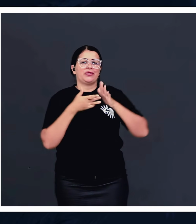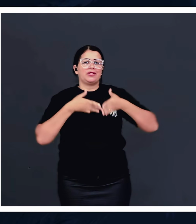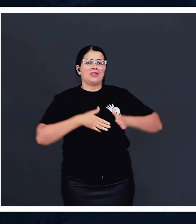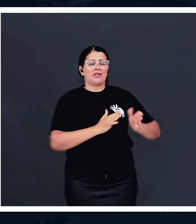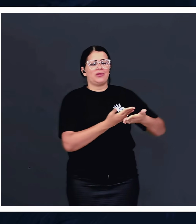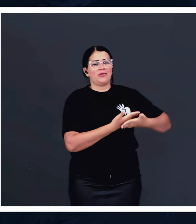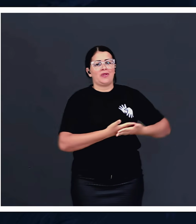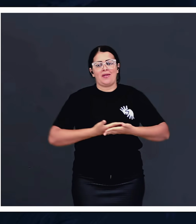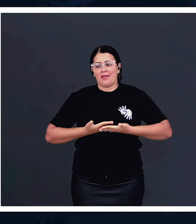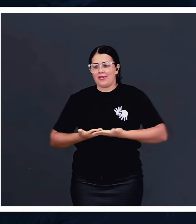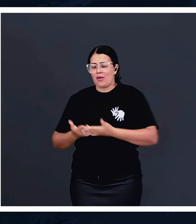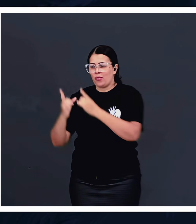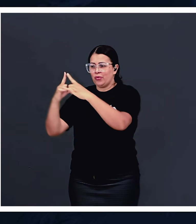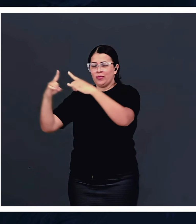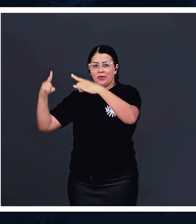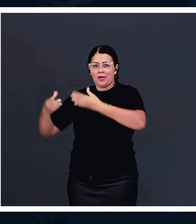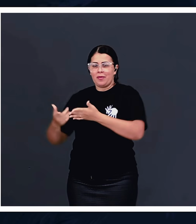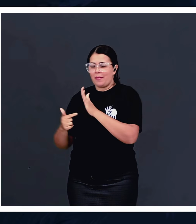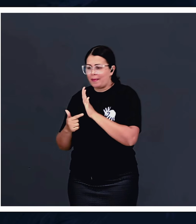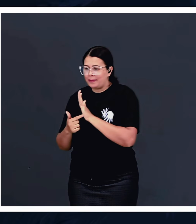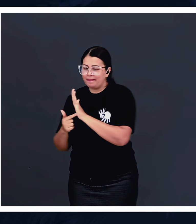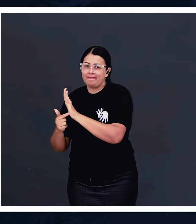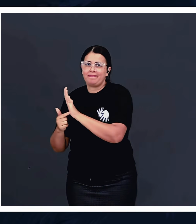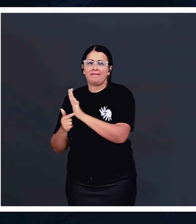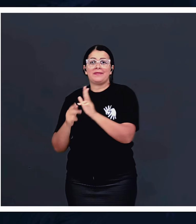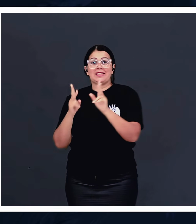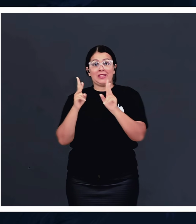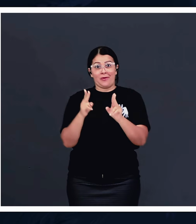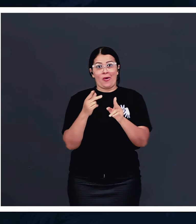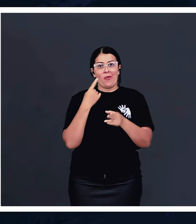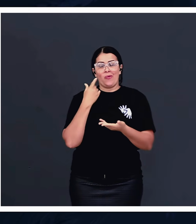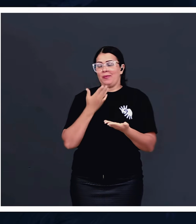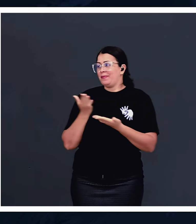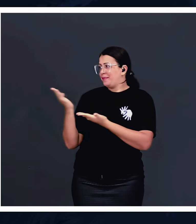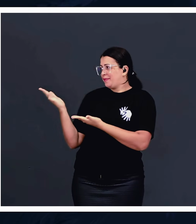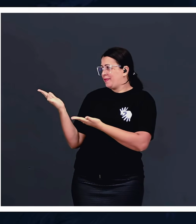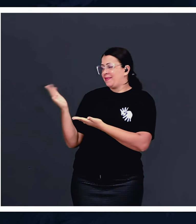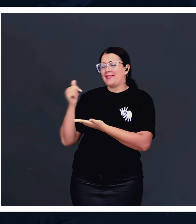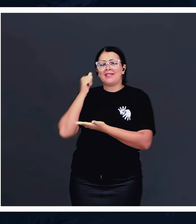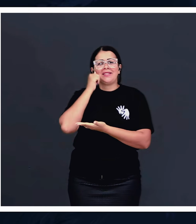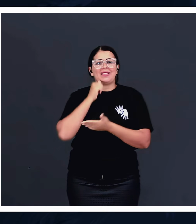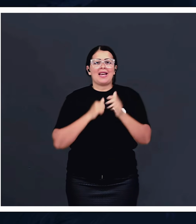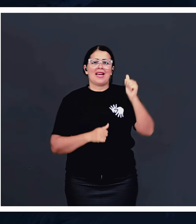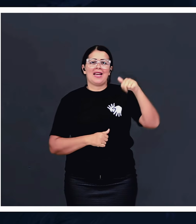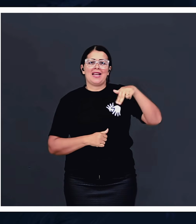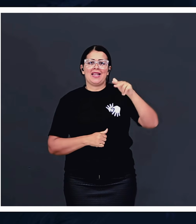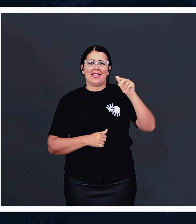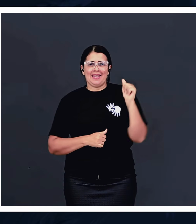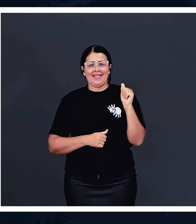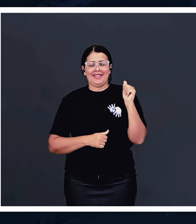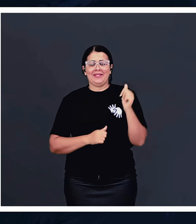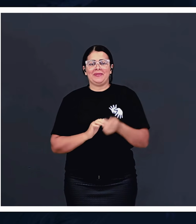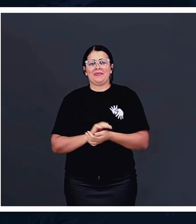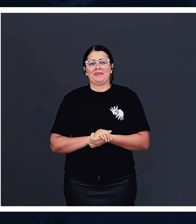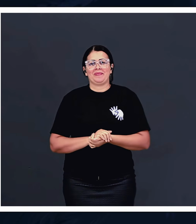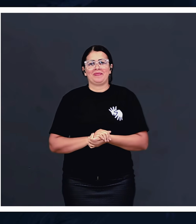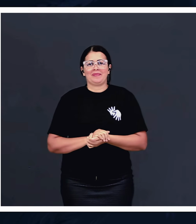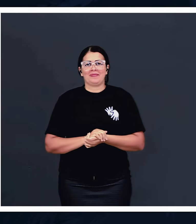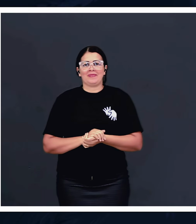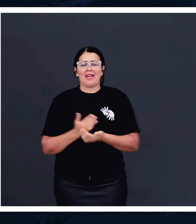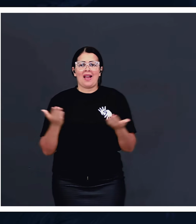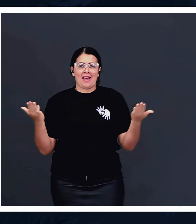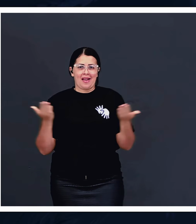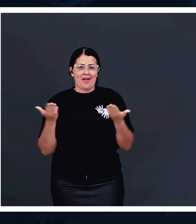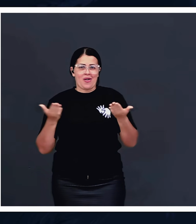apresentado. Assim como essa princesa, a Ana Lia Conceição dos Santos, está